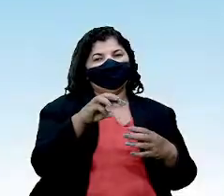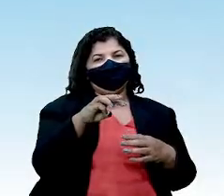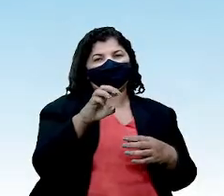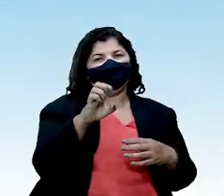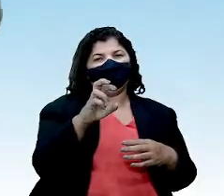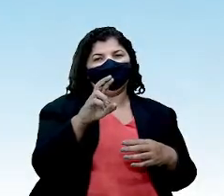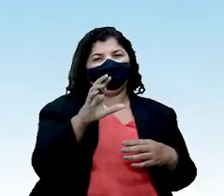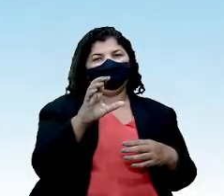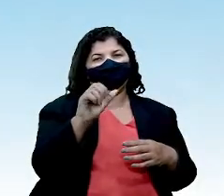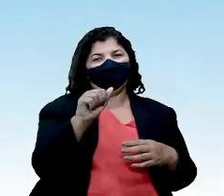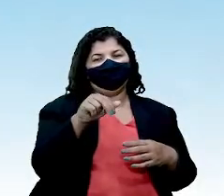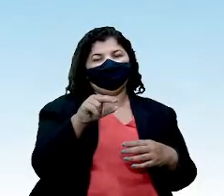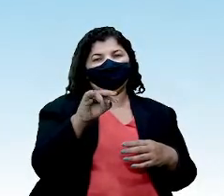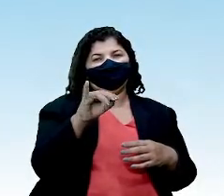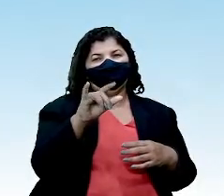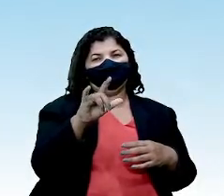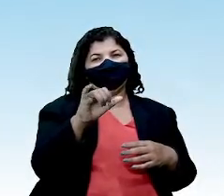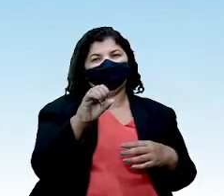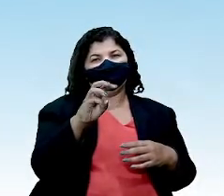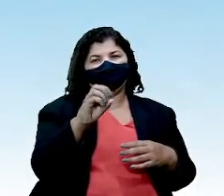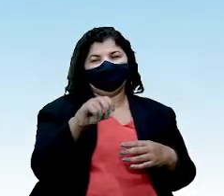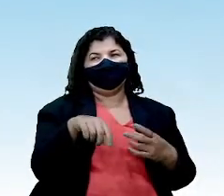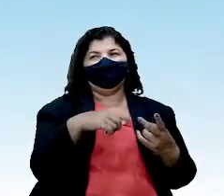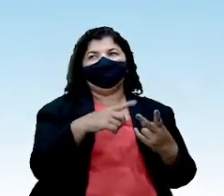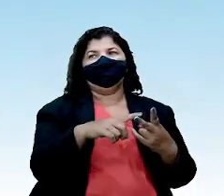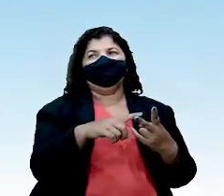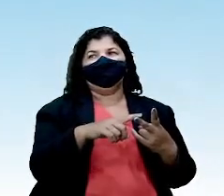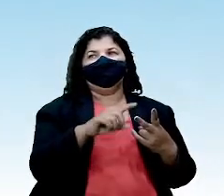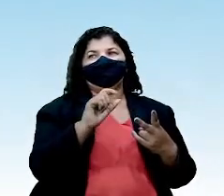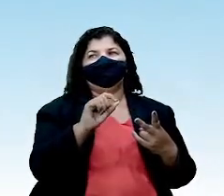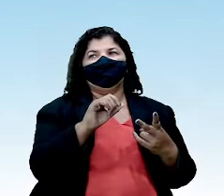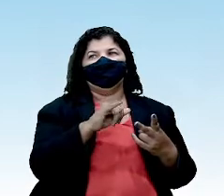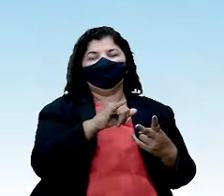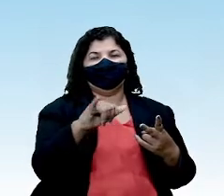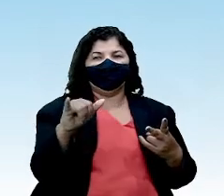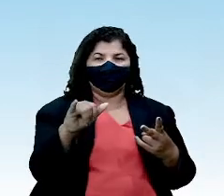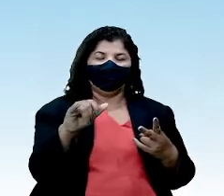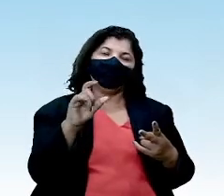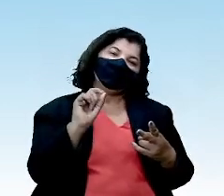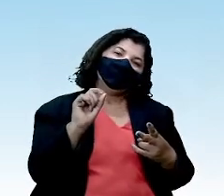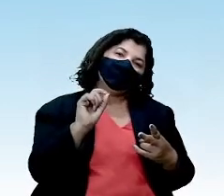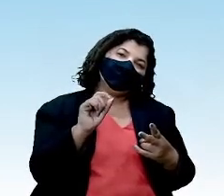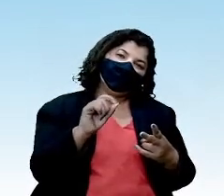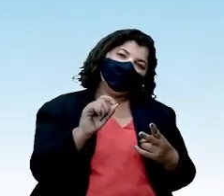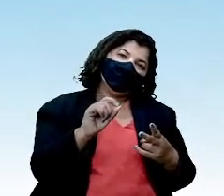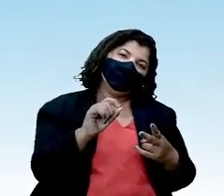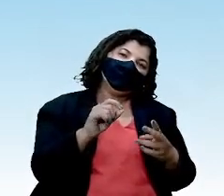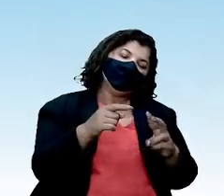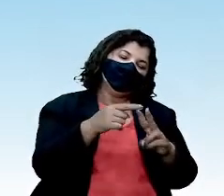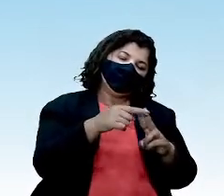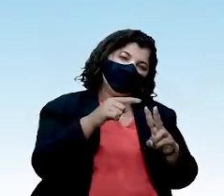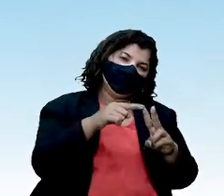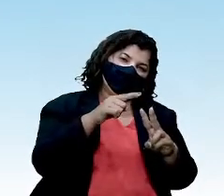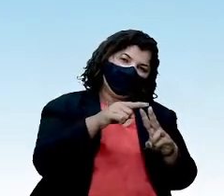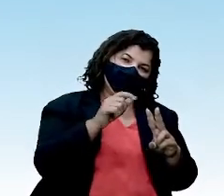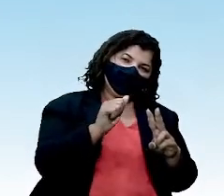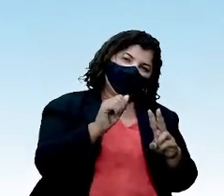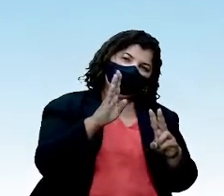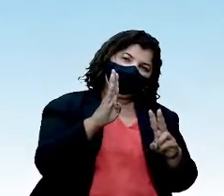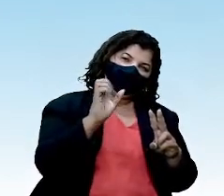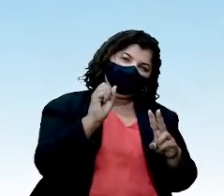importante lembrar que o absolutismo e o mercantilismo, né, têm um caminho